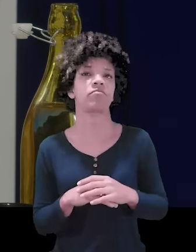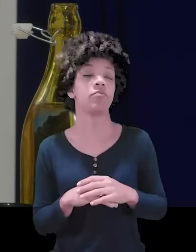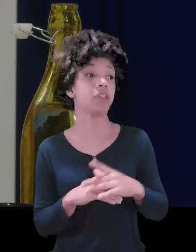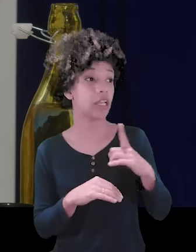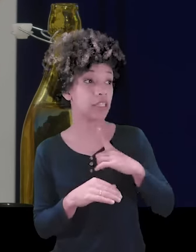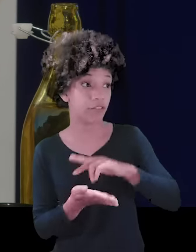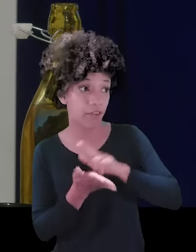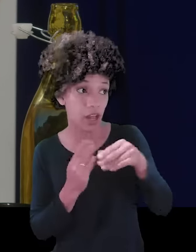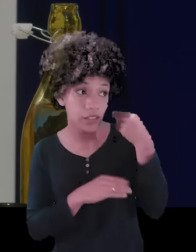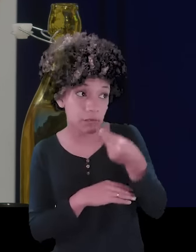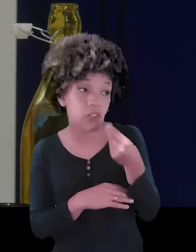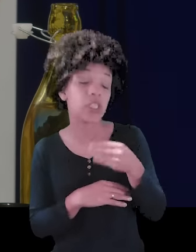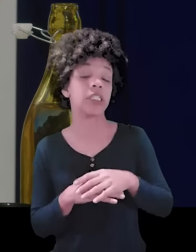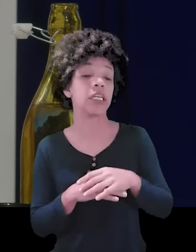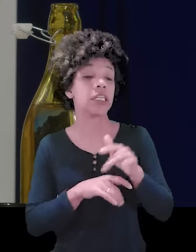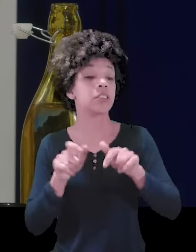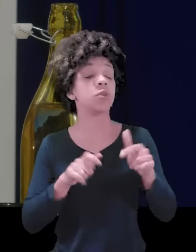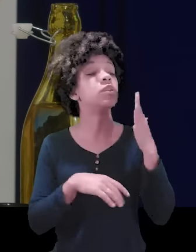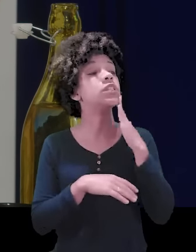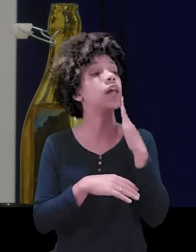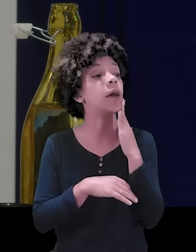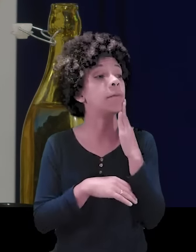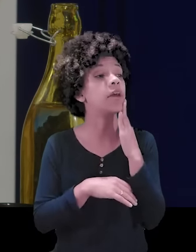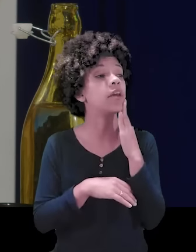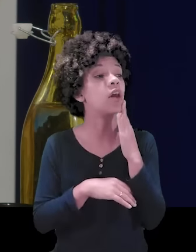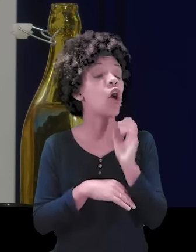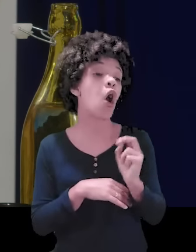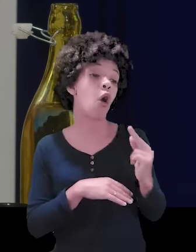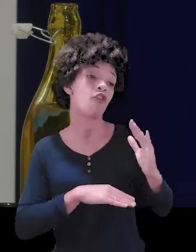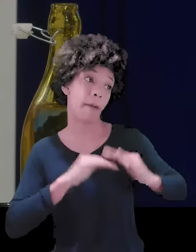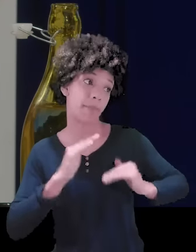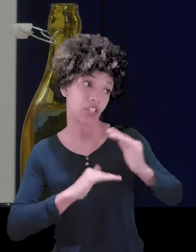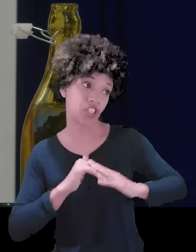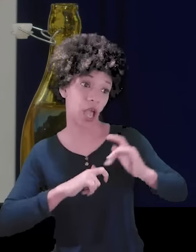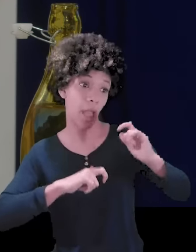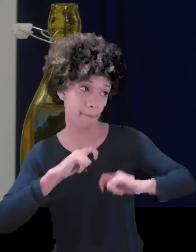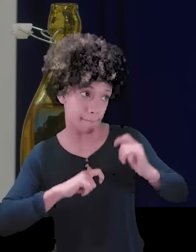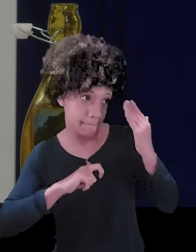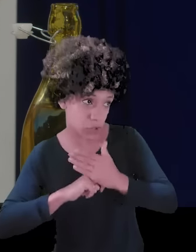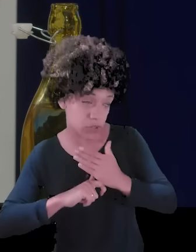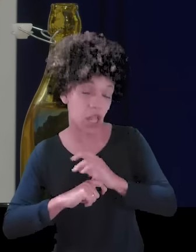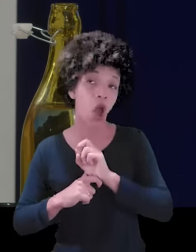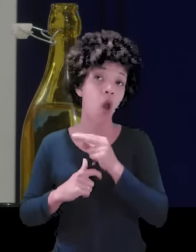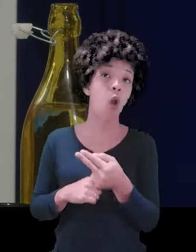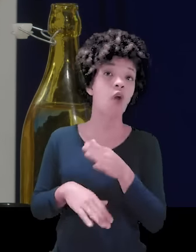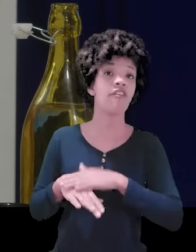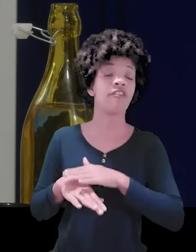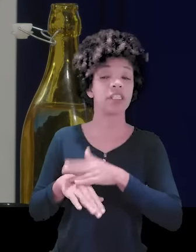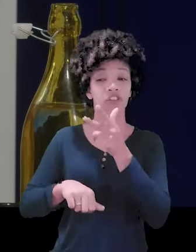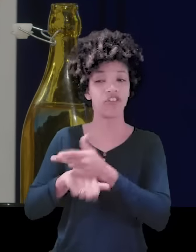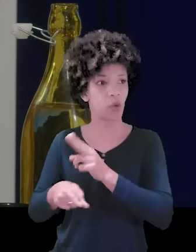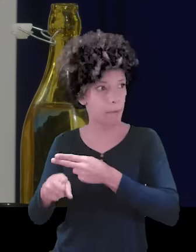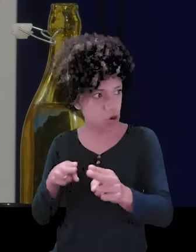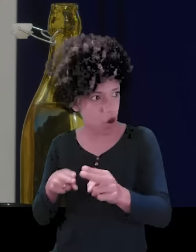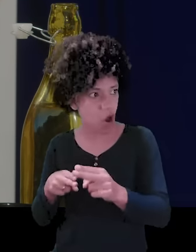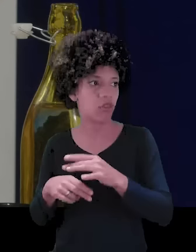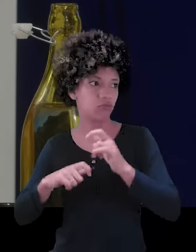existem situações e que a pessoa sabe que ela ou vai exercer a prostituição o que ela vai fazer um vídeo pornô